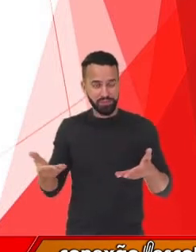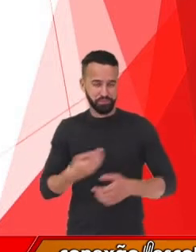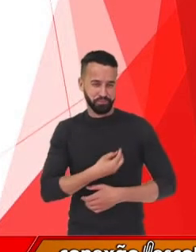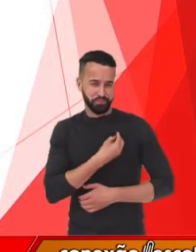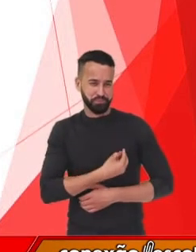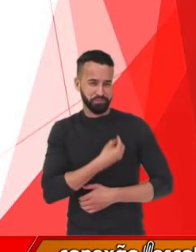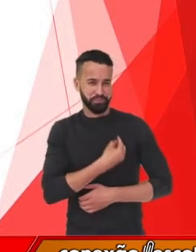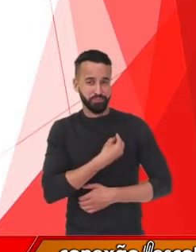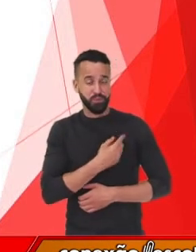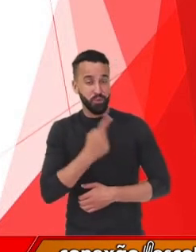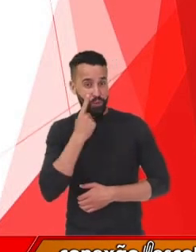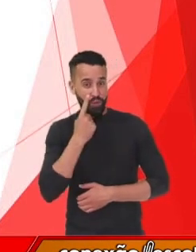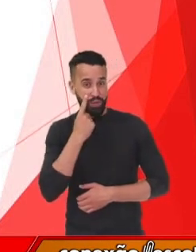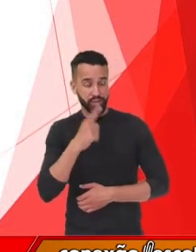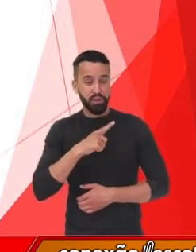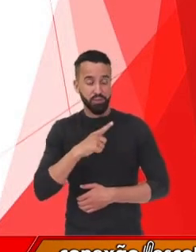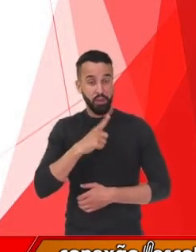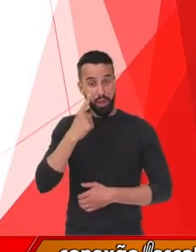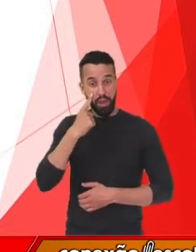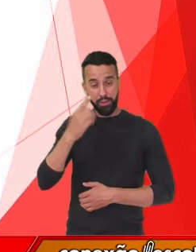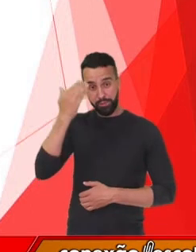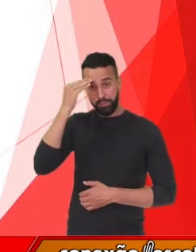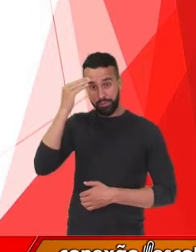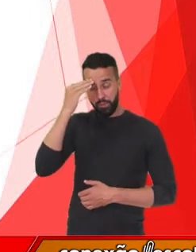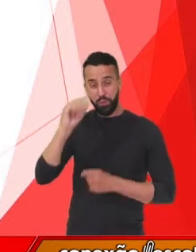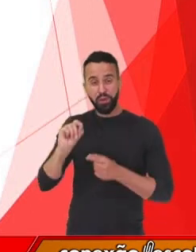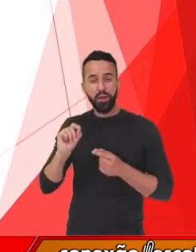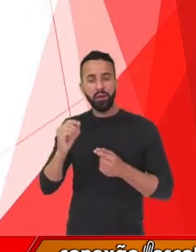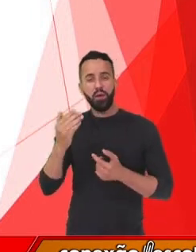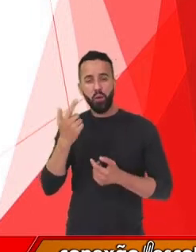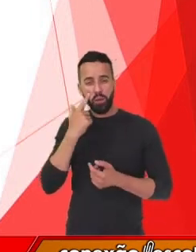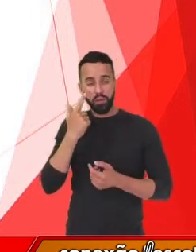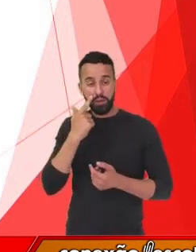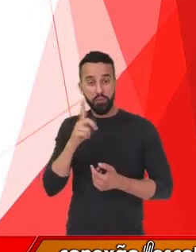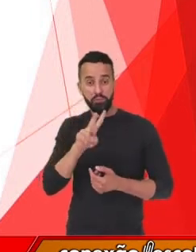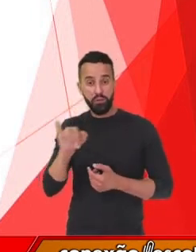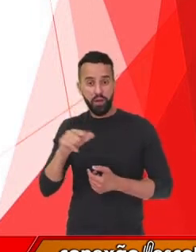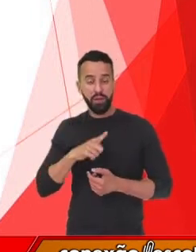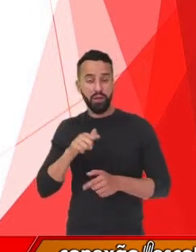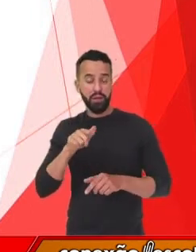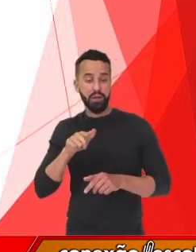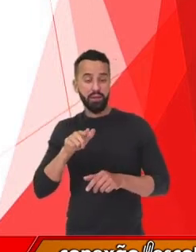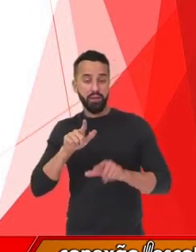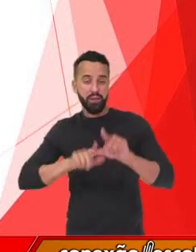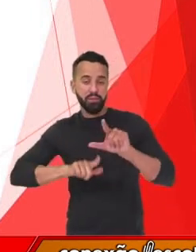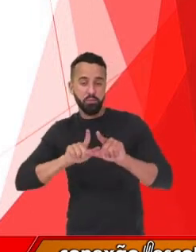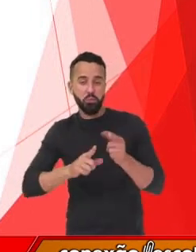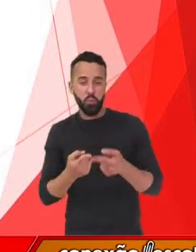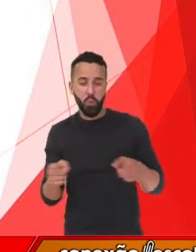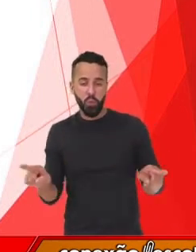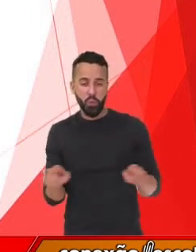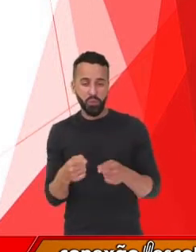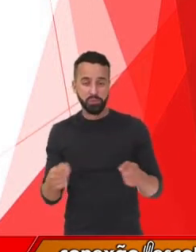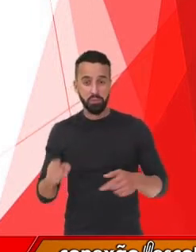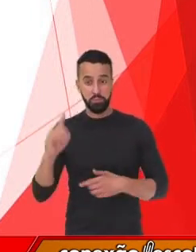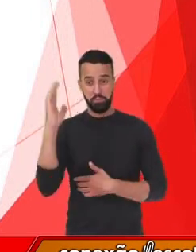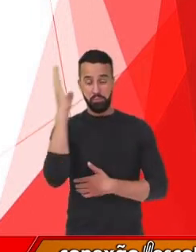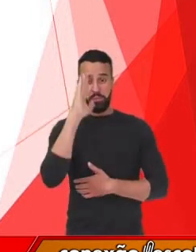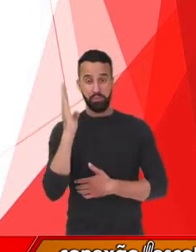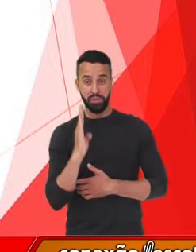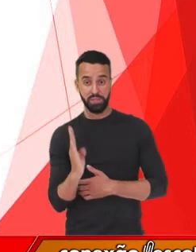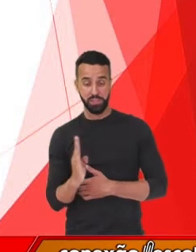fazer uma pequena problematização usando a letra de uma música que se chama